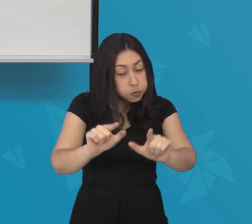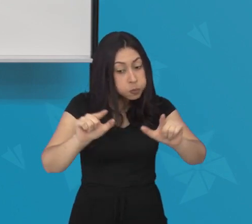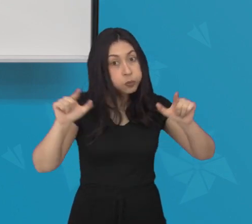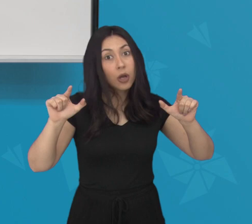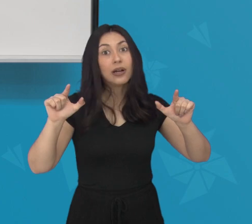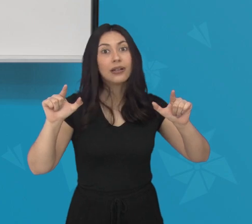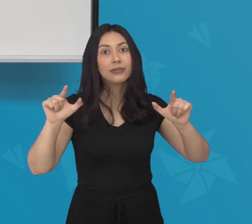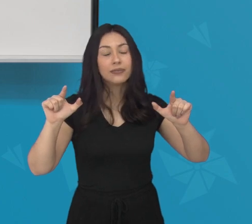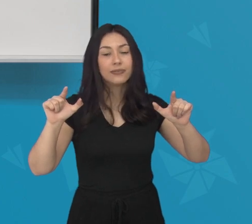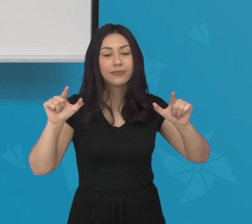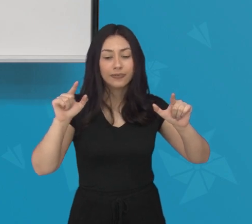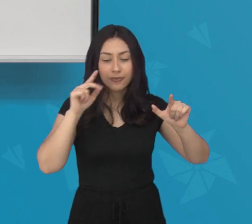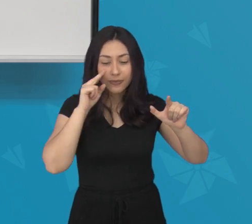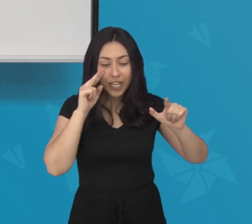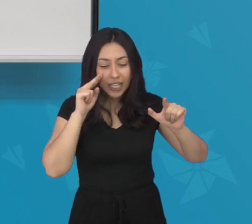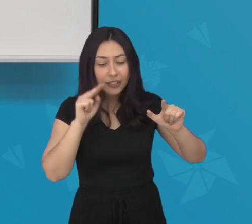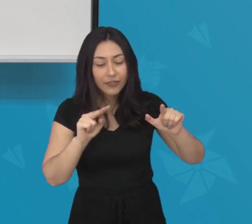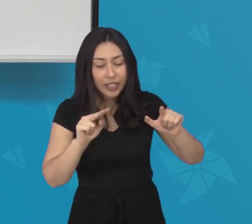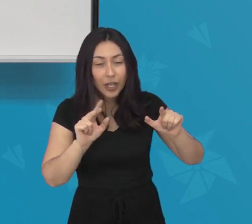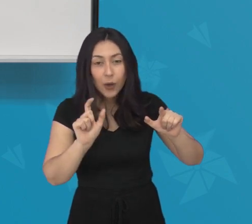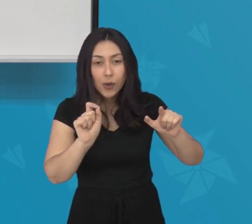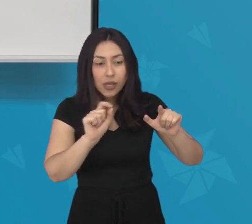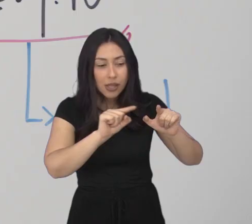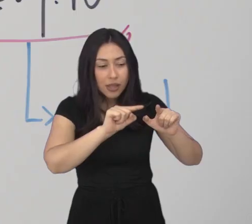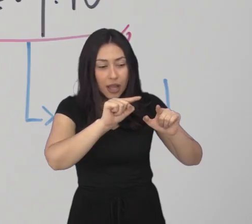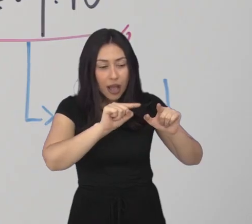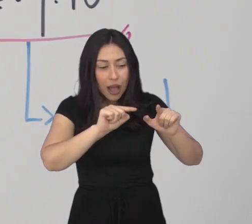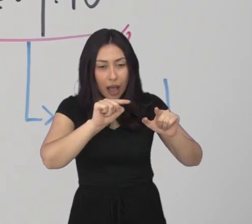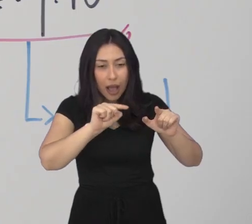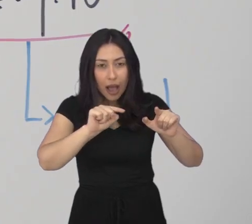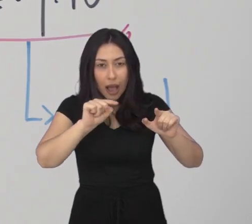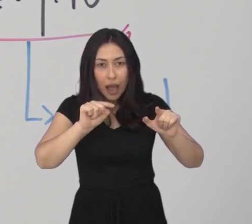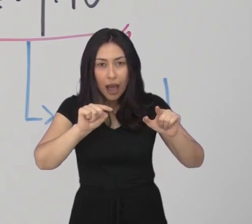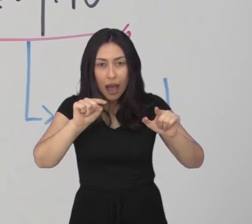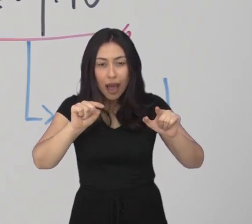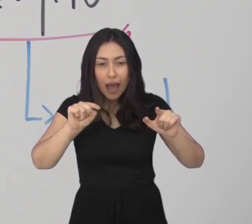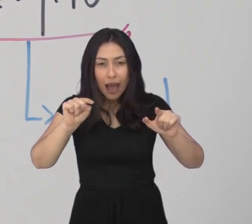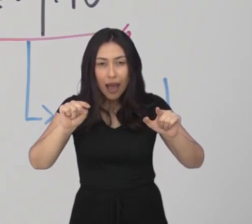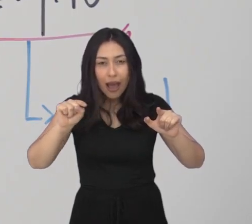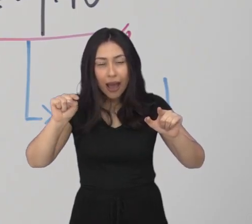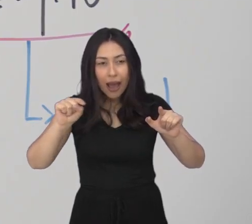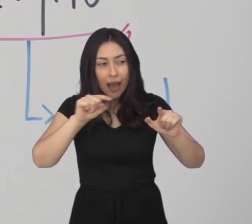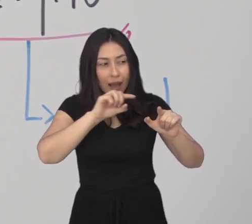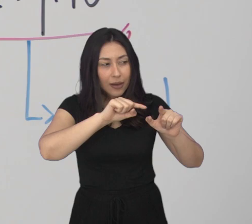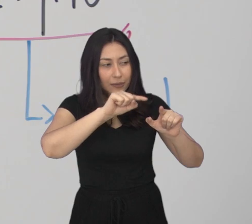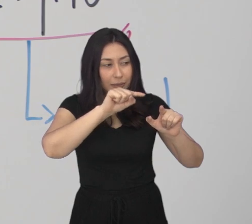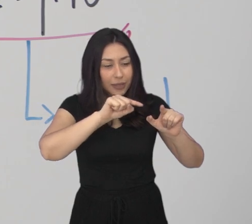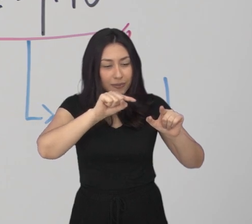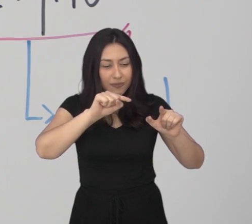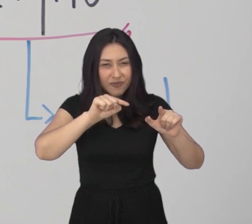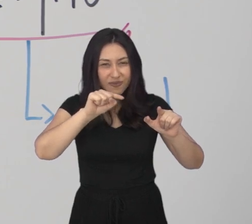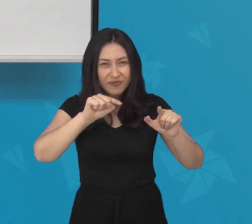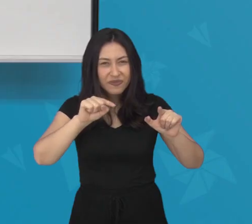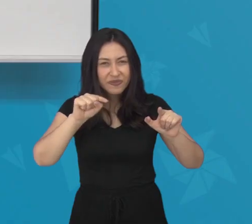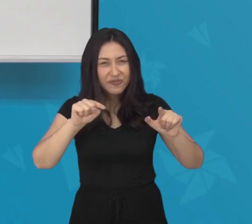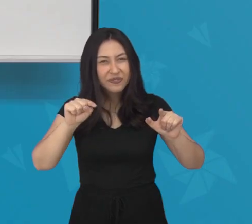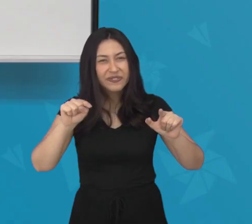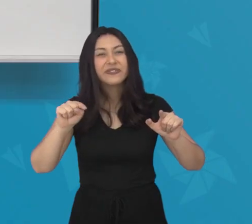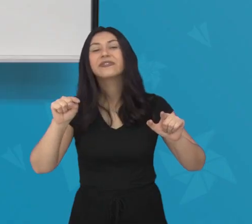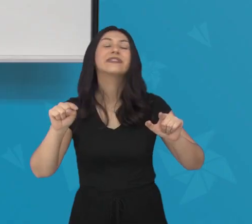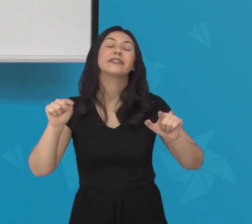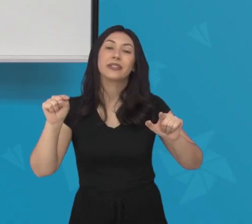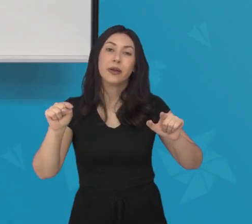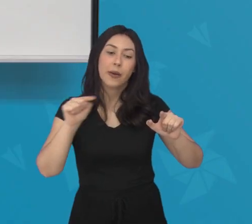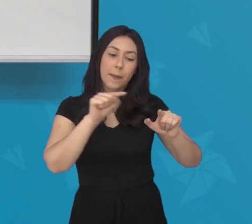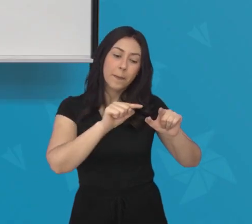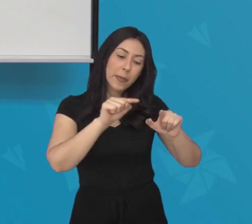microscópio e der um zoom nessa superfície, nós vamos enxergar ela assim. Nós vamos enxergar essa superfície com